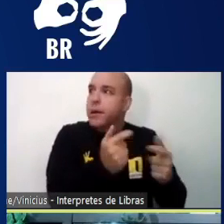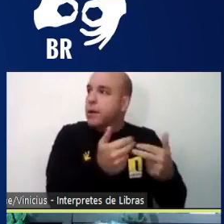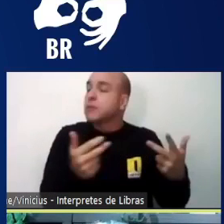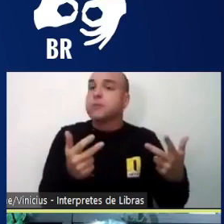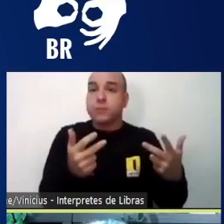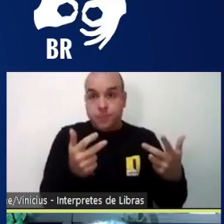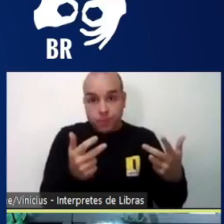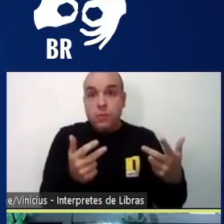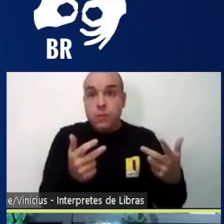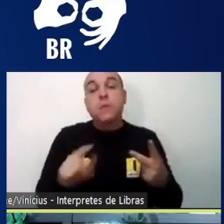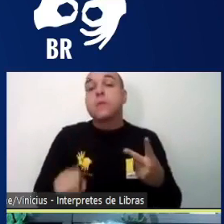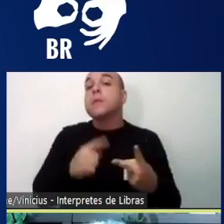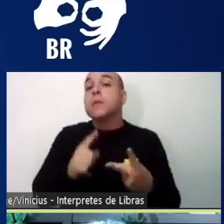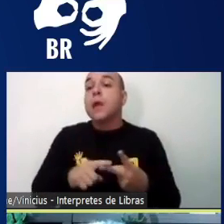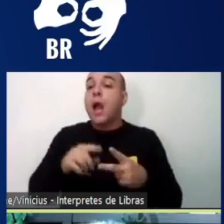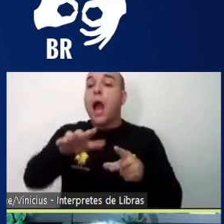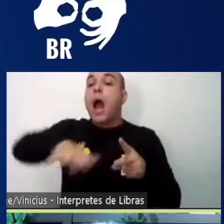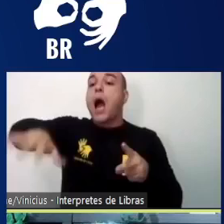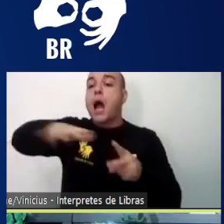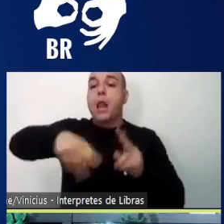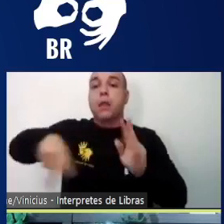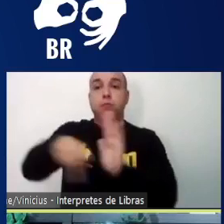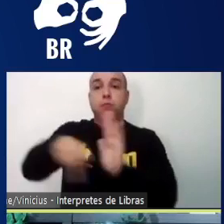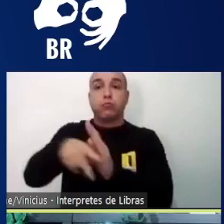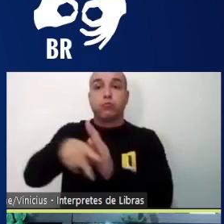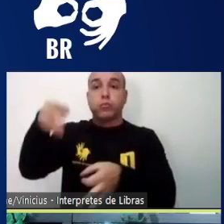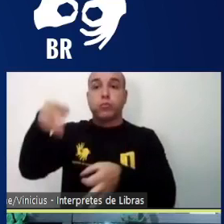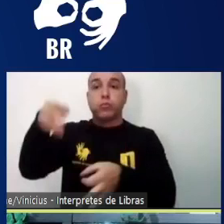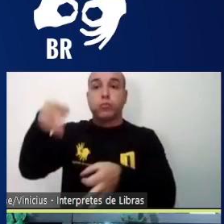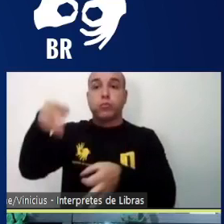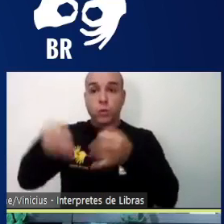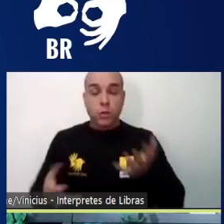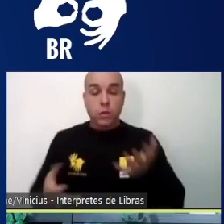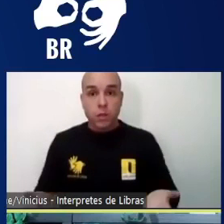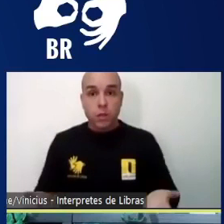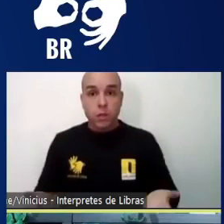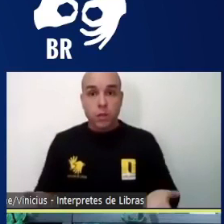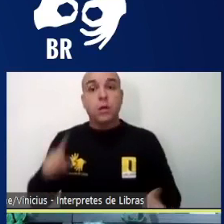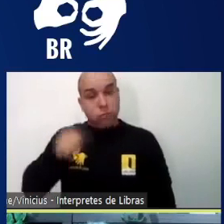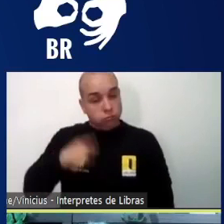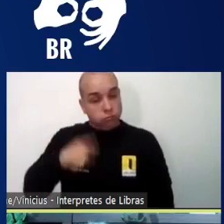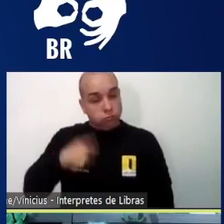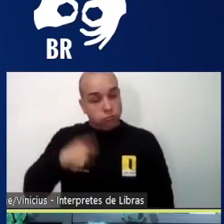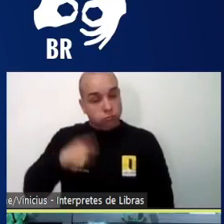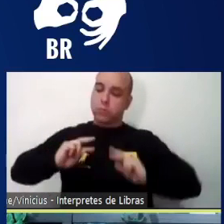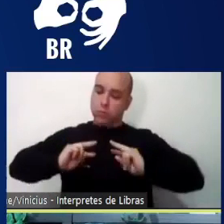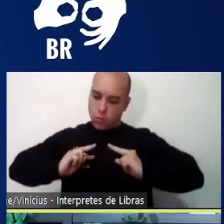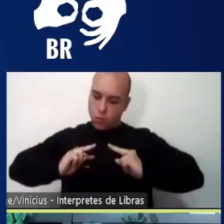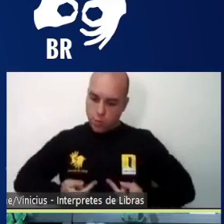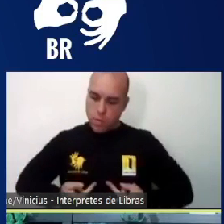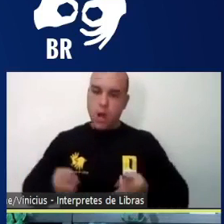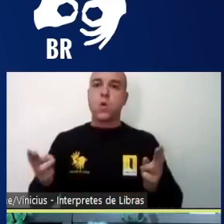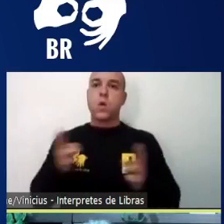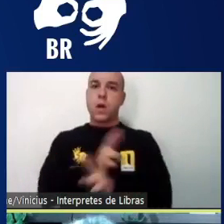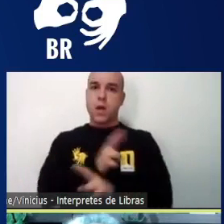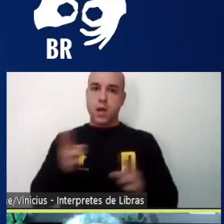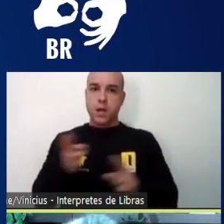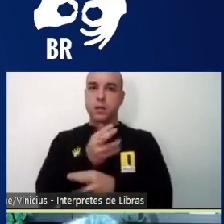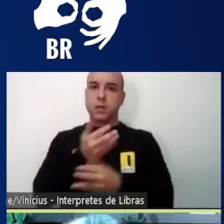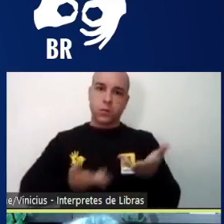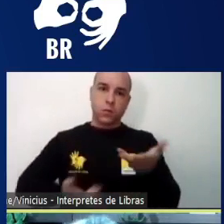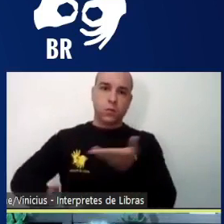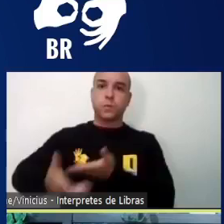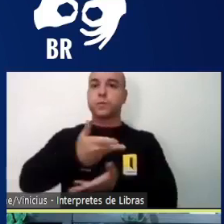Como podemos melhorar as relações humanas? O ser humano se realiza e se torna pleno